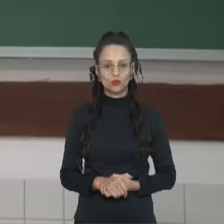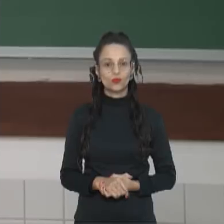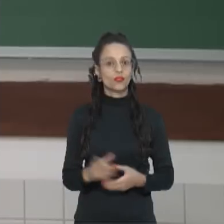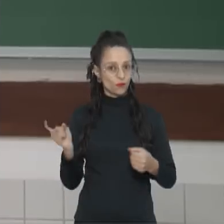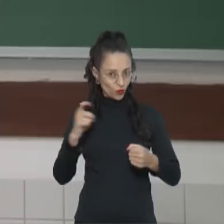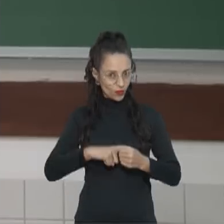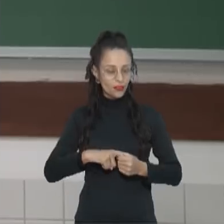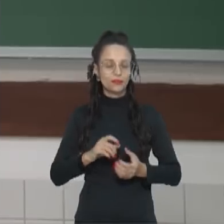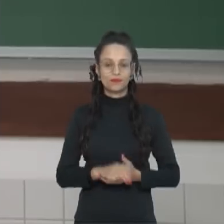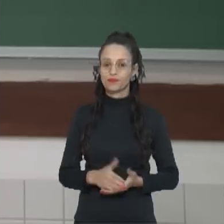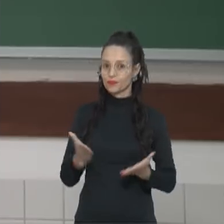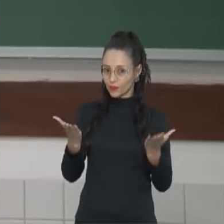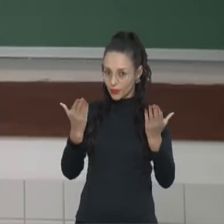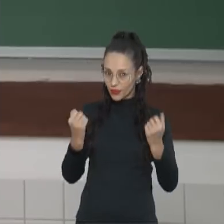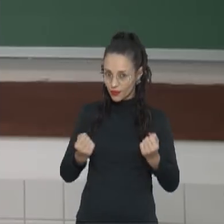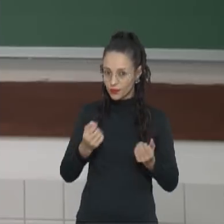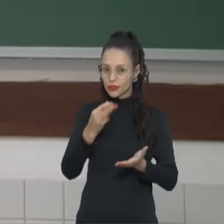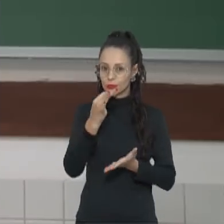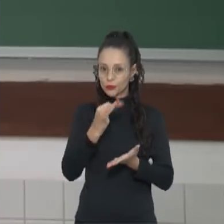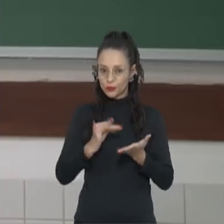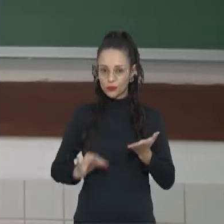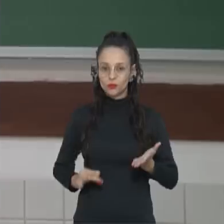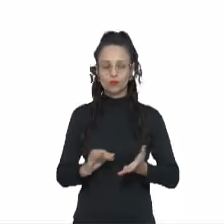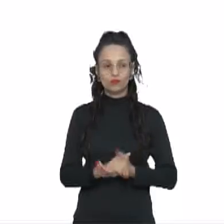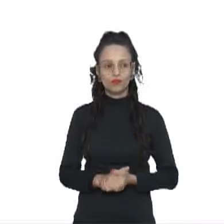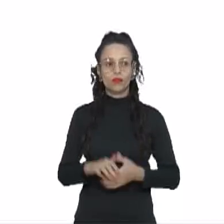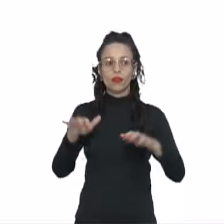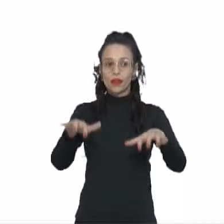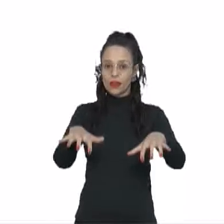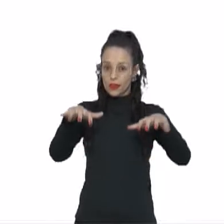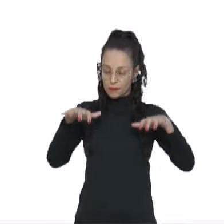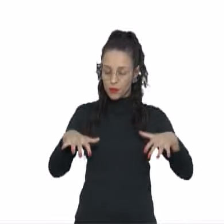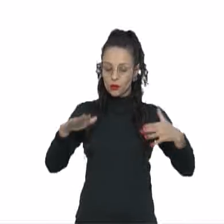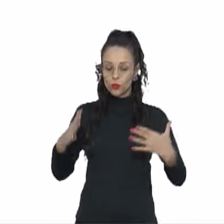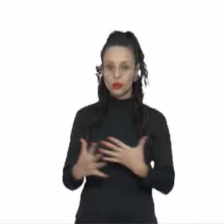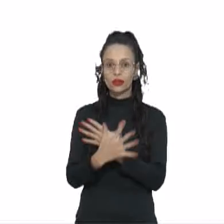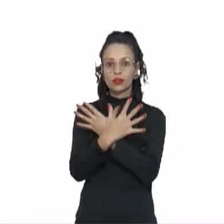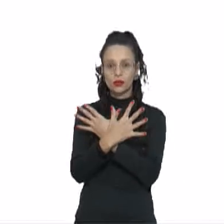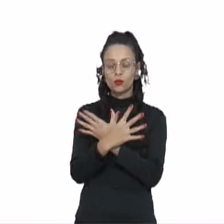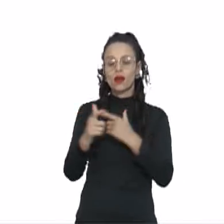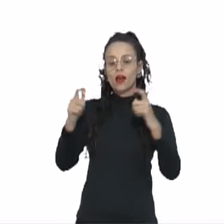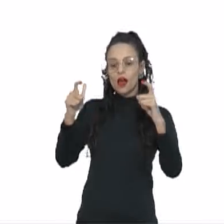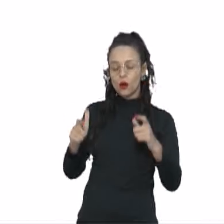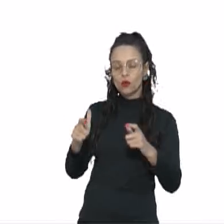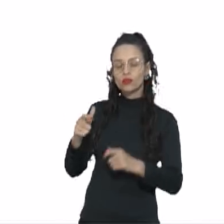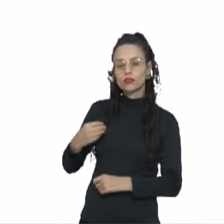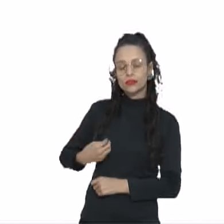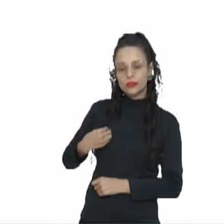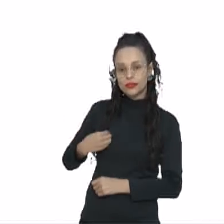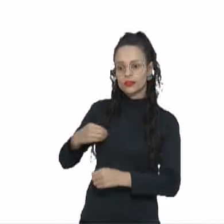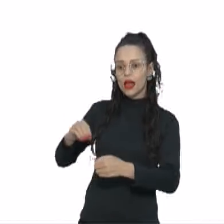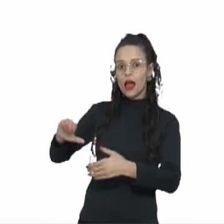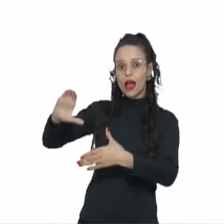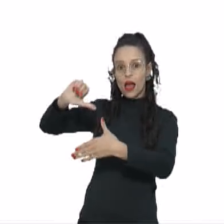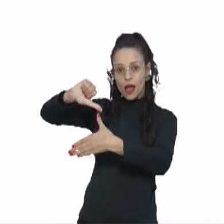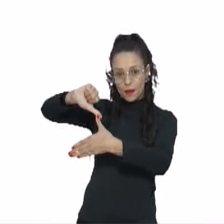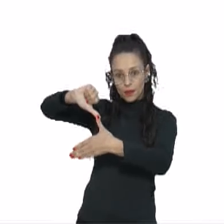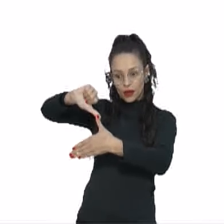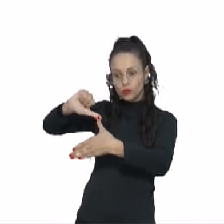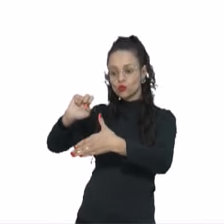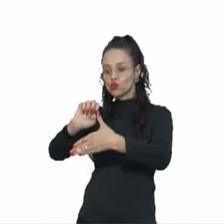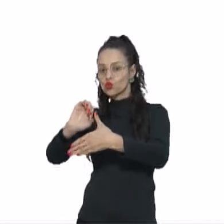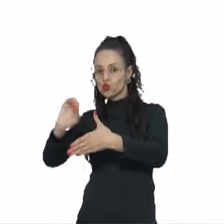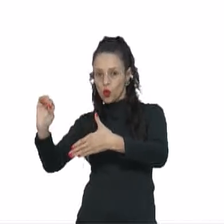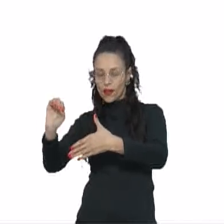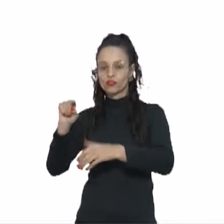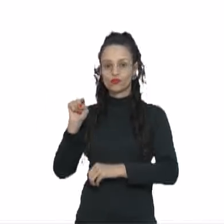Voltei, galera. Vamos corrigir juntos. O Império Inca está localizado na costa oeste da América do Sul. A principal cidade era Cusco, no